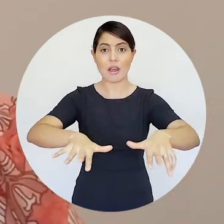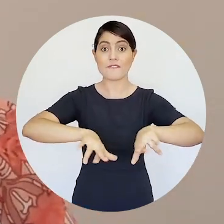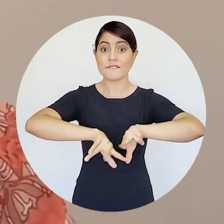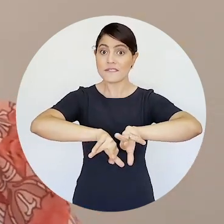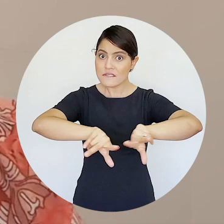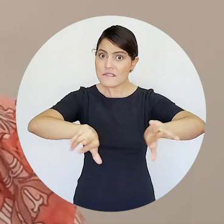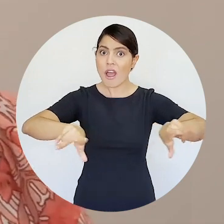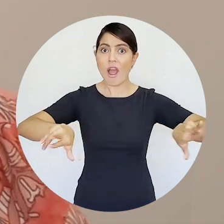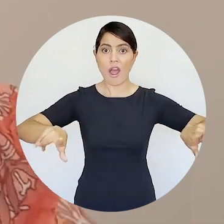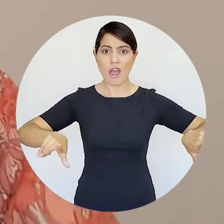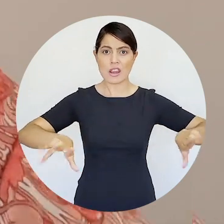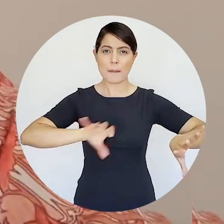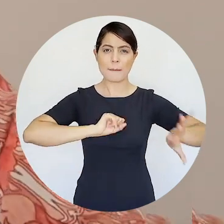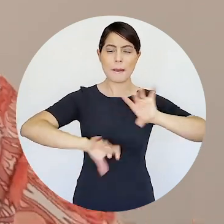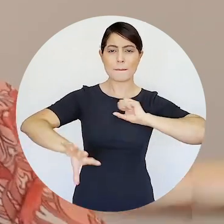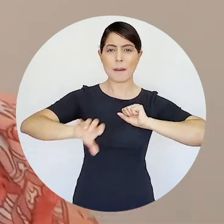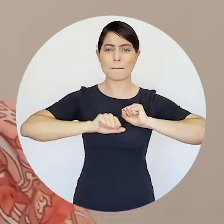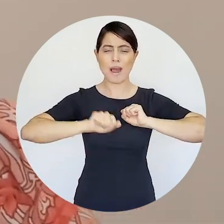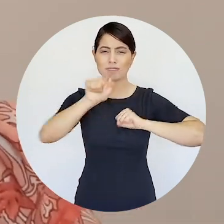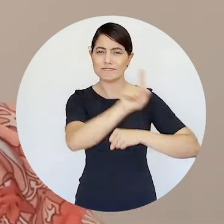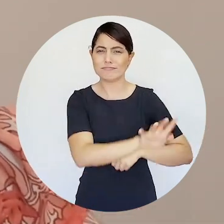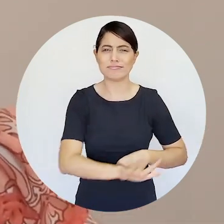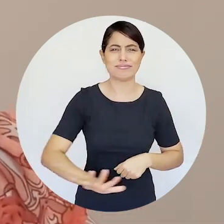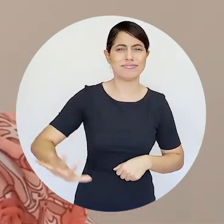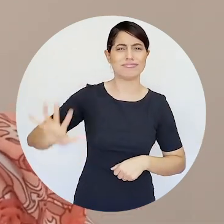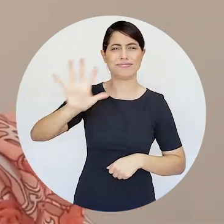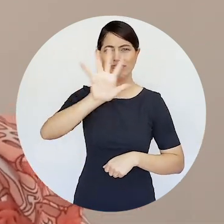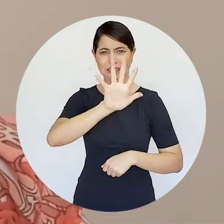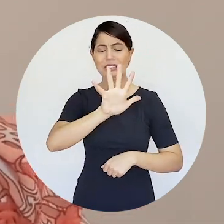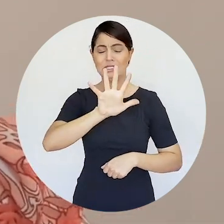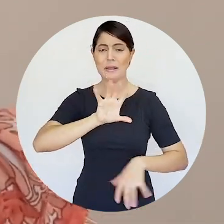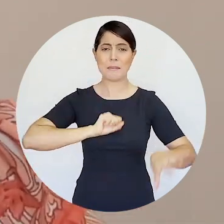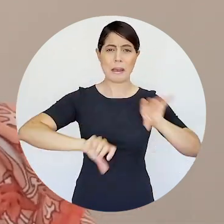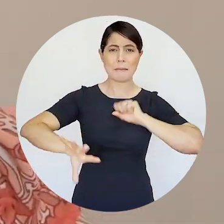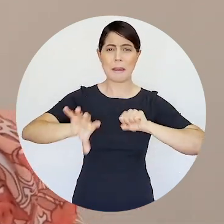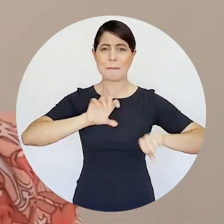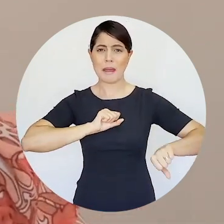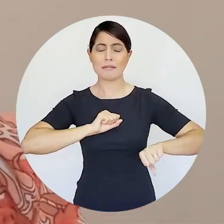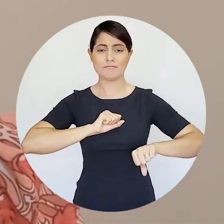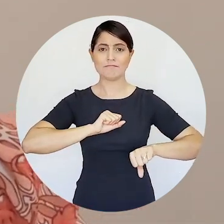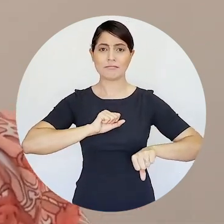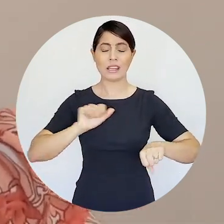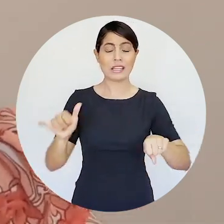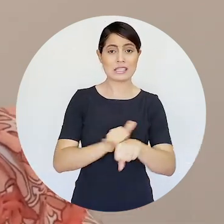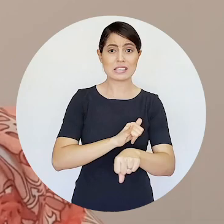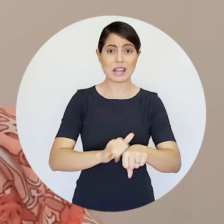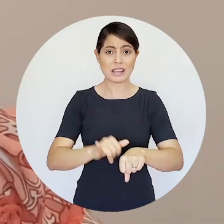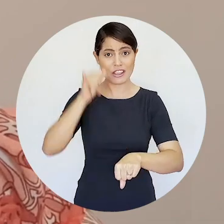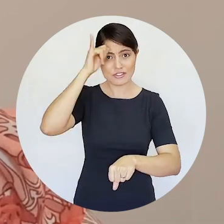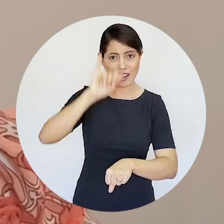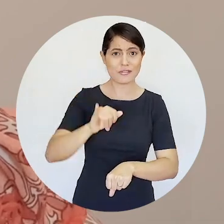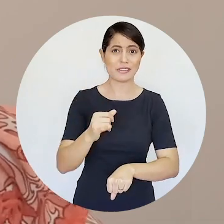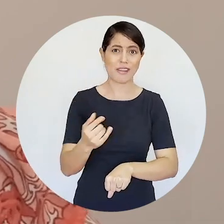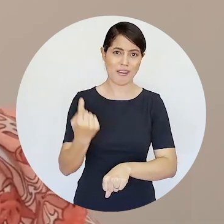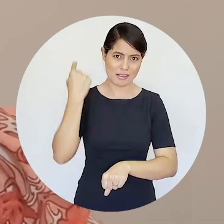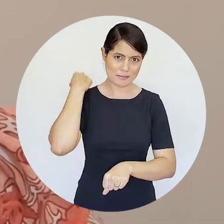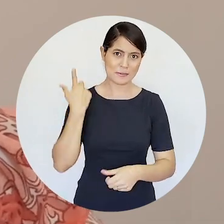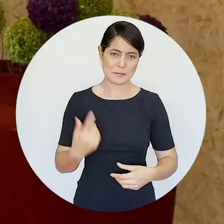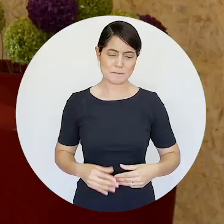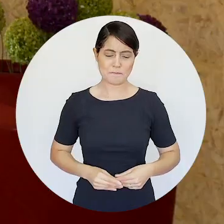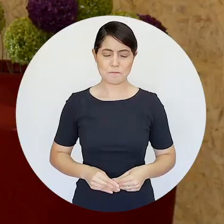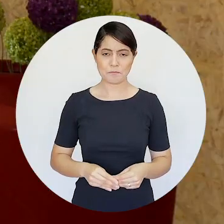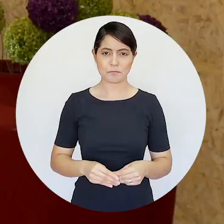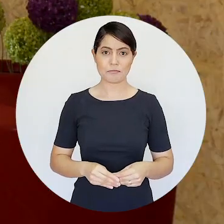bactérias, enfim, essa contaminação generalizada, que era exatamente o que se tentava